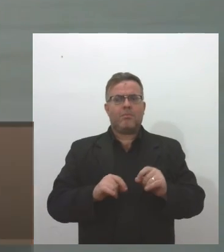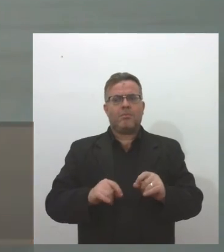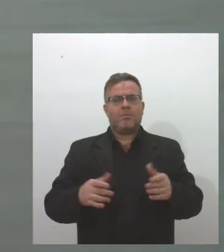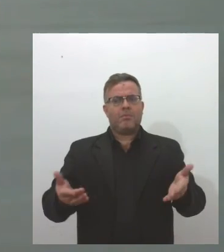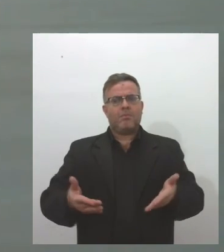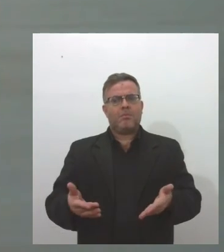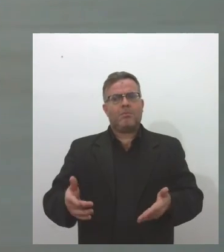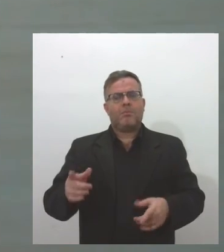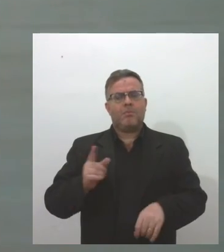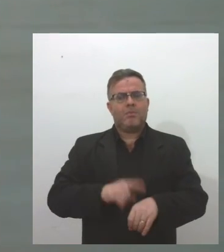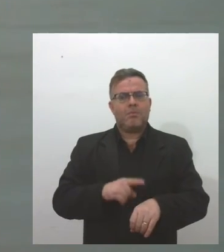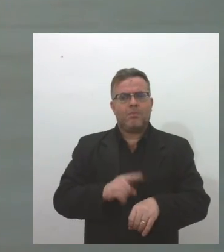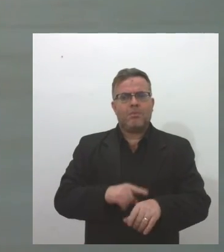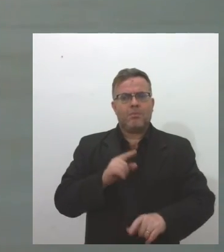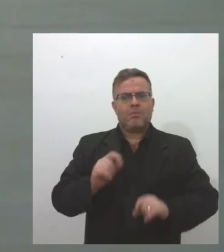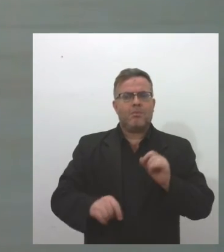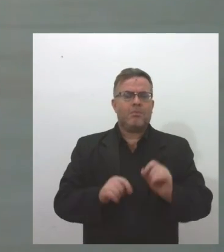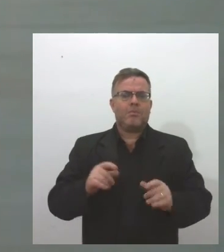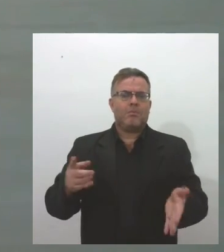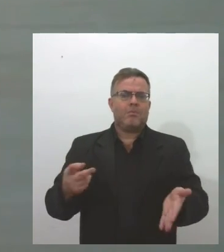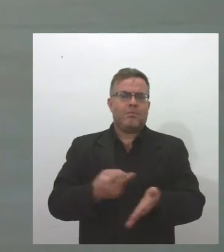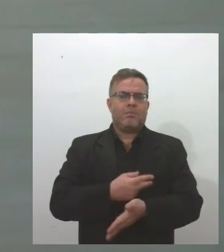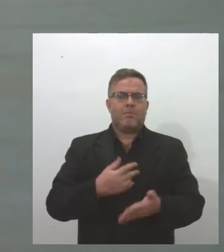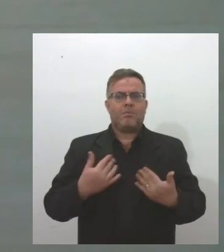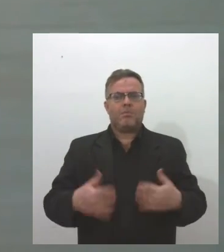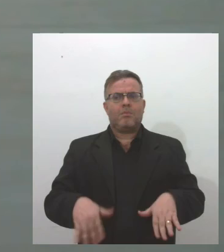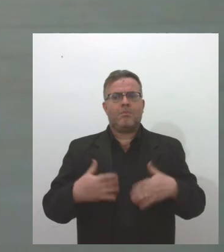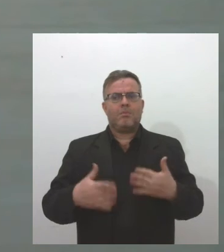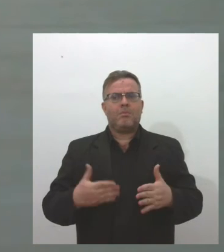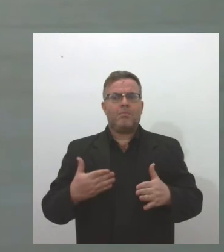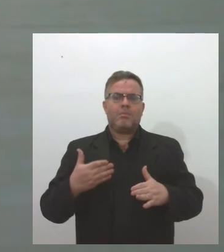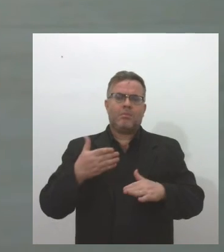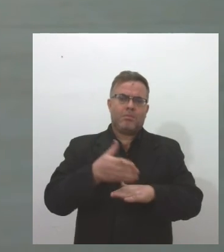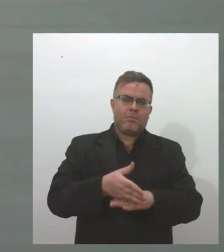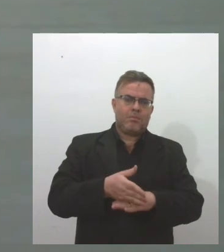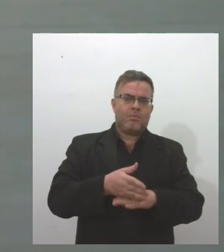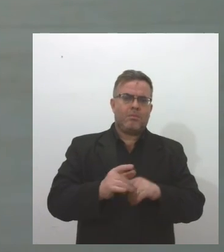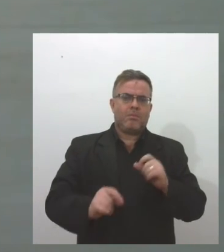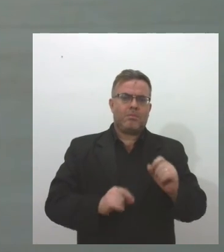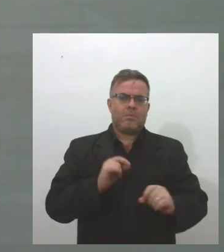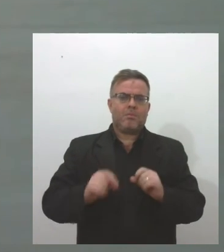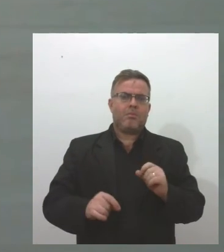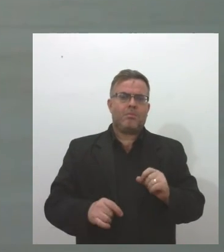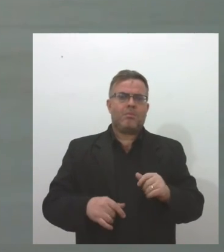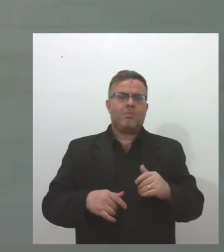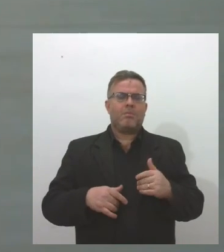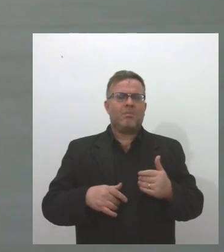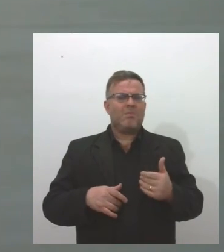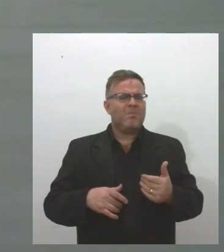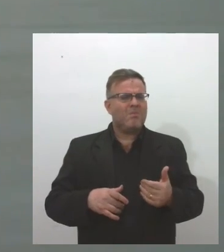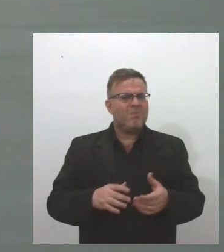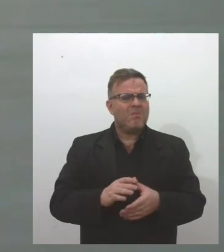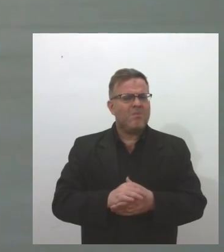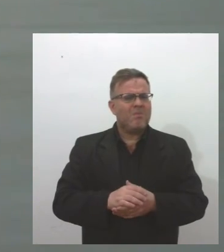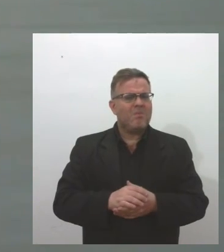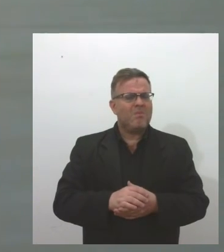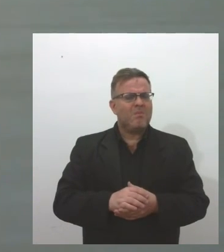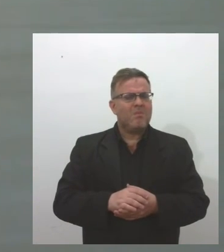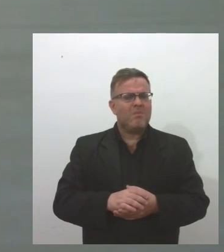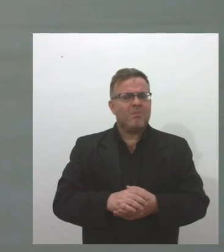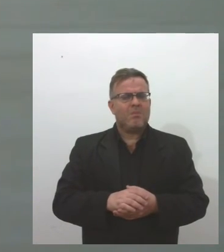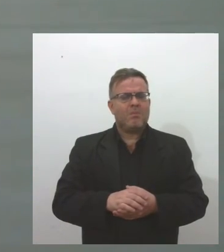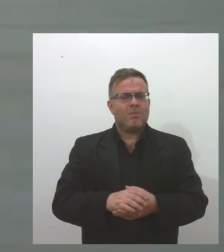né, Cátia e Sara, porque assim, a gente ainda está no final, né, de pandemia, esperamos que seja um final de pandemia, mas ainda